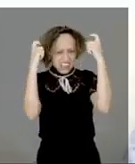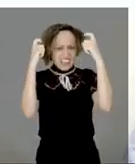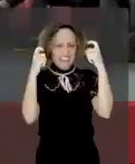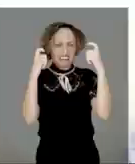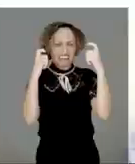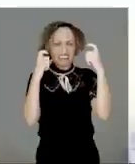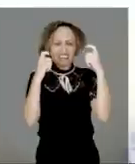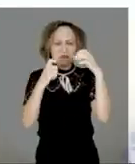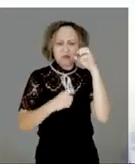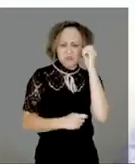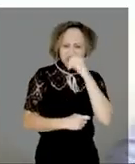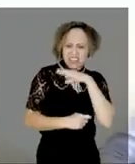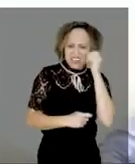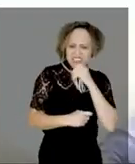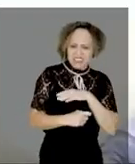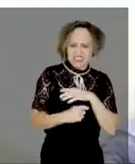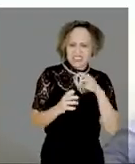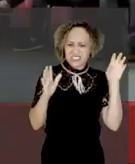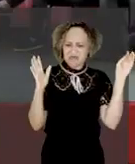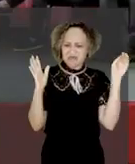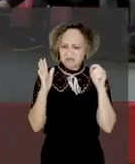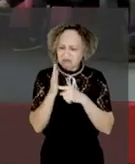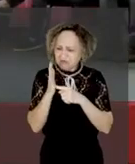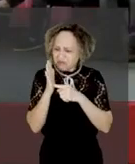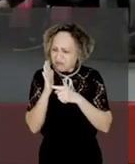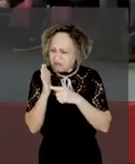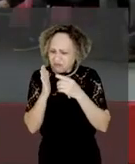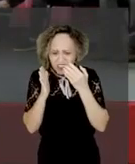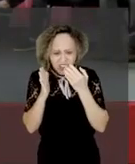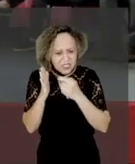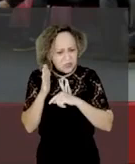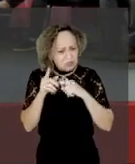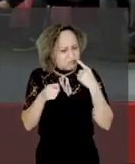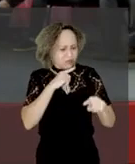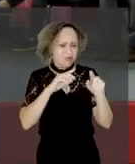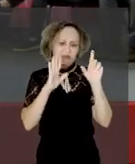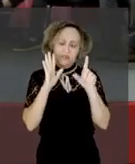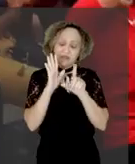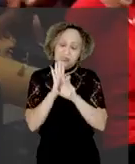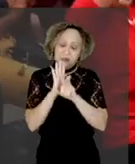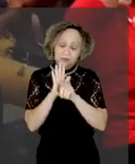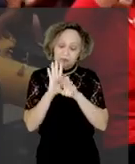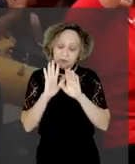Luiz Inácio Lula da Silva presidente do Brasil.